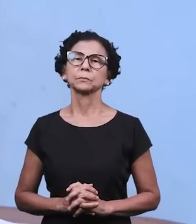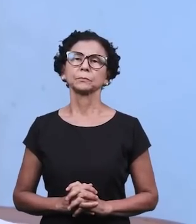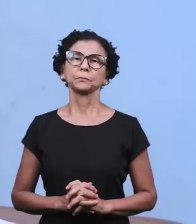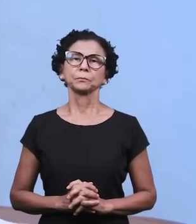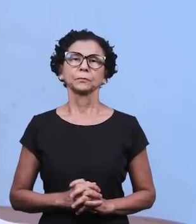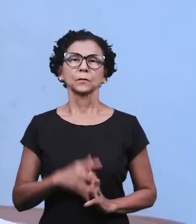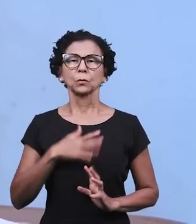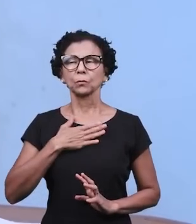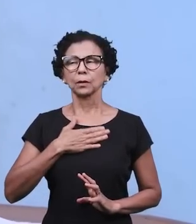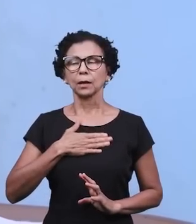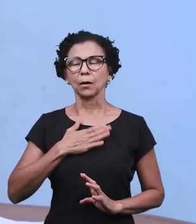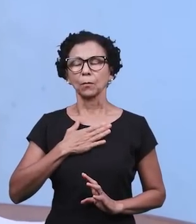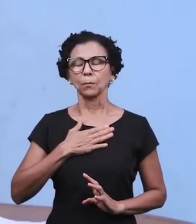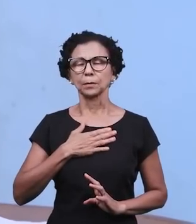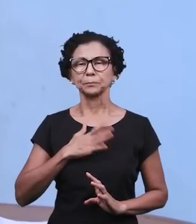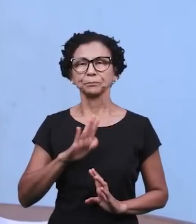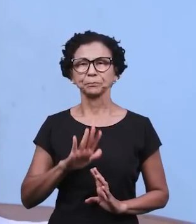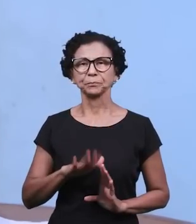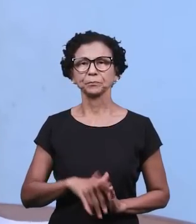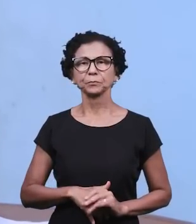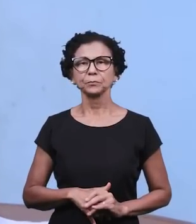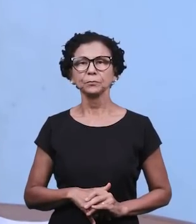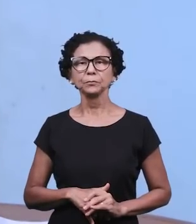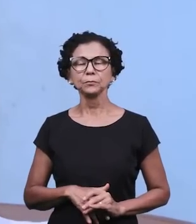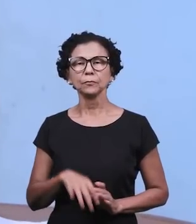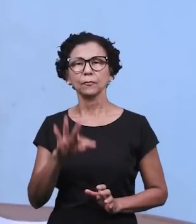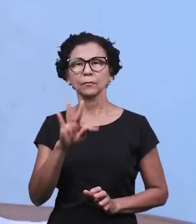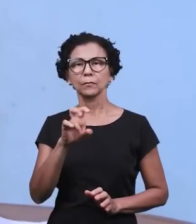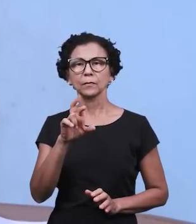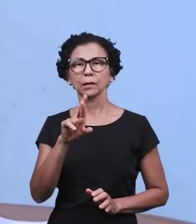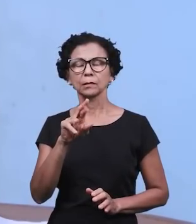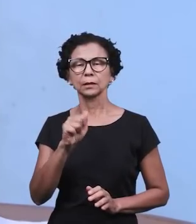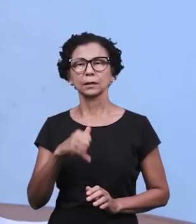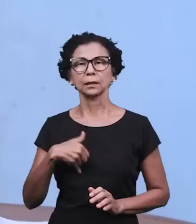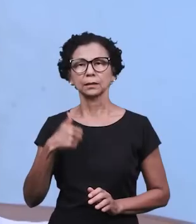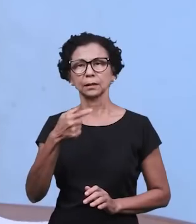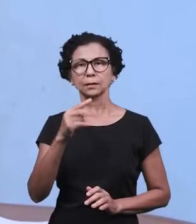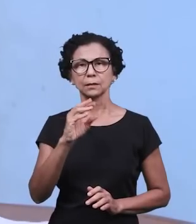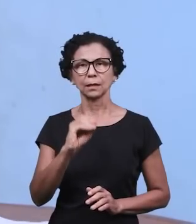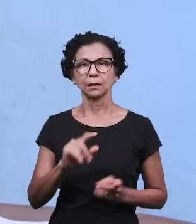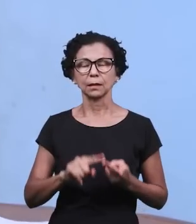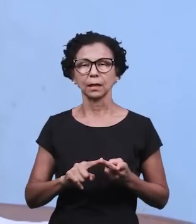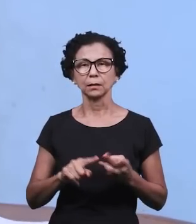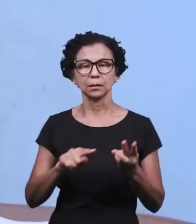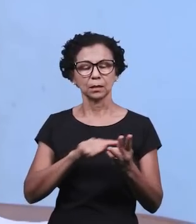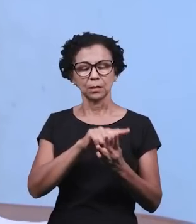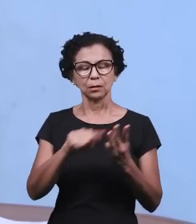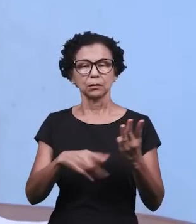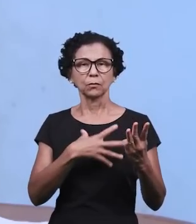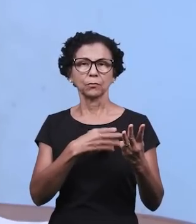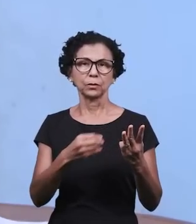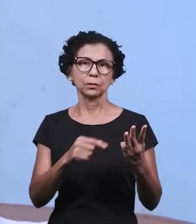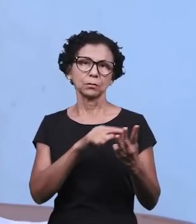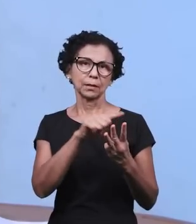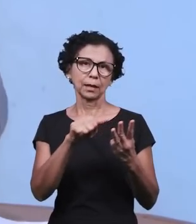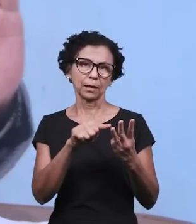abre-se uma primeira hipótese. Se Abraão é o primogênito, ele saiu para a terra de